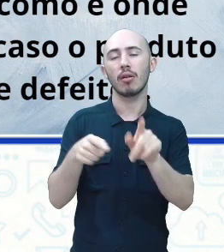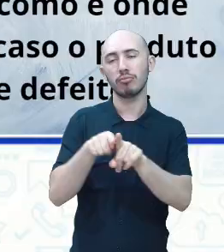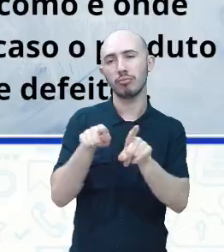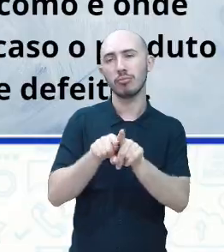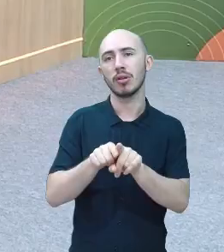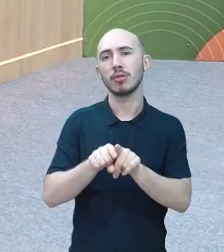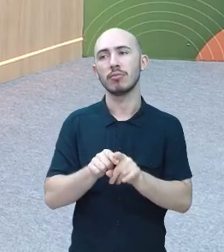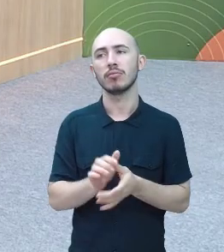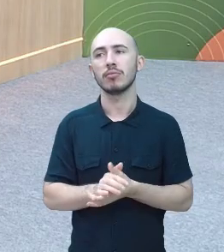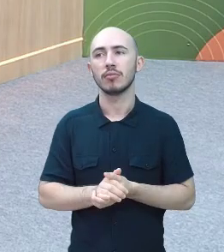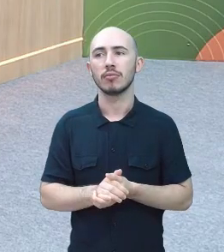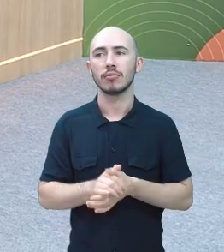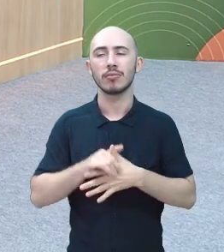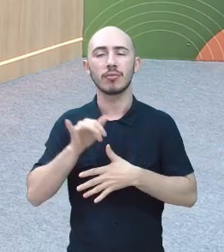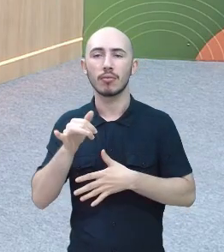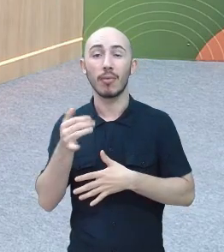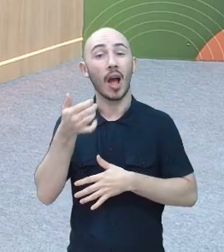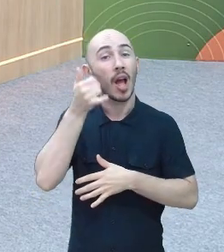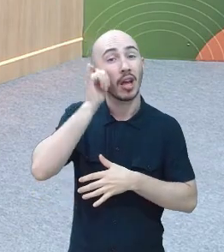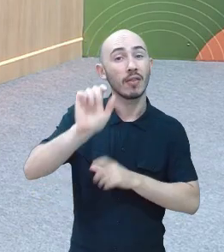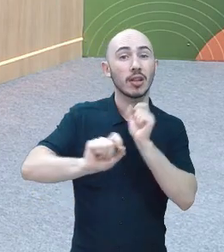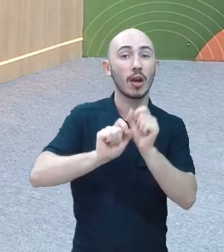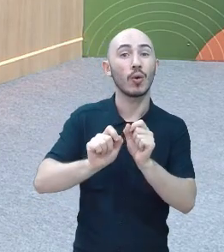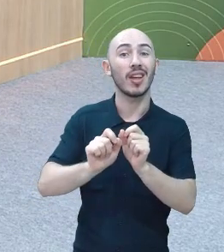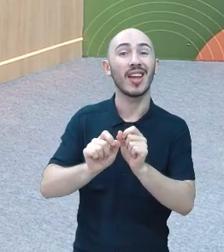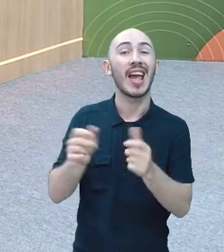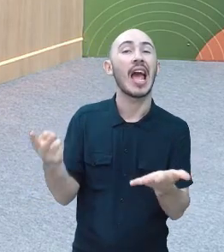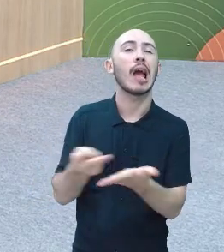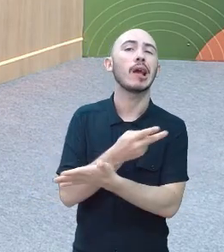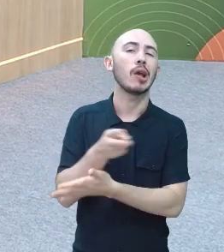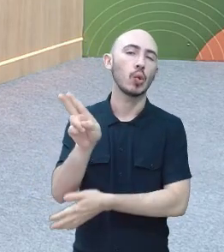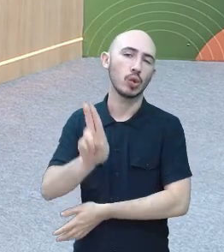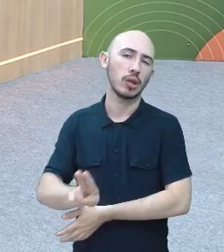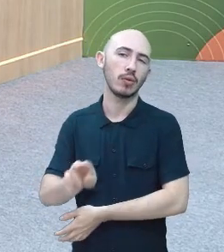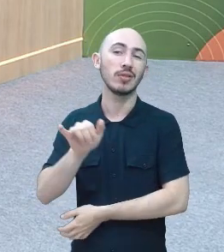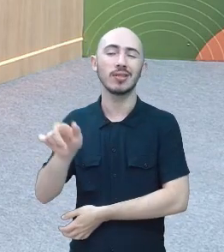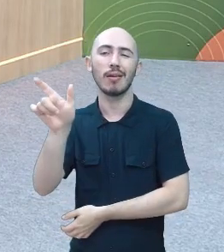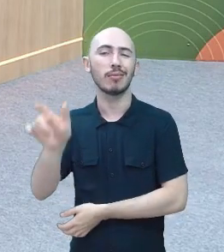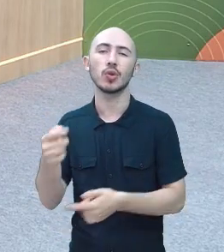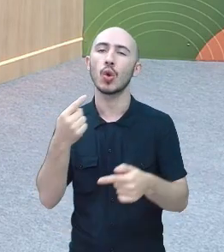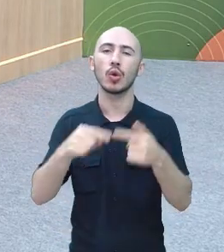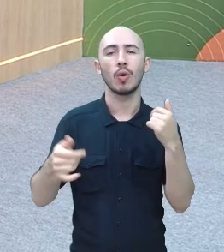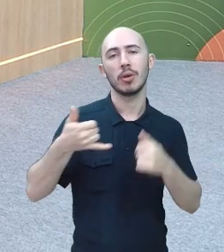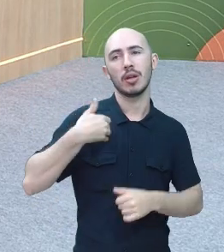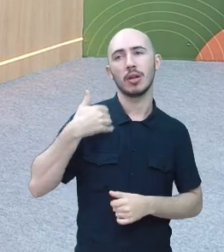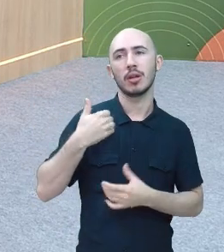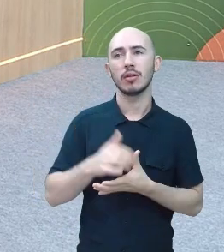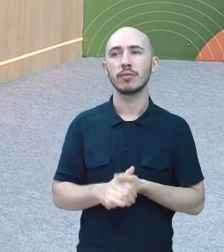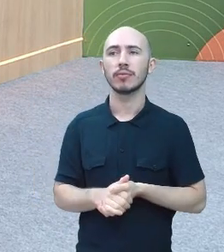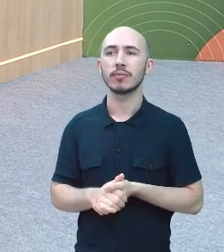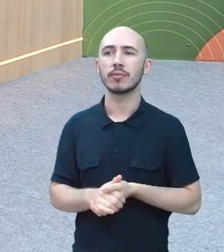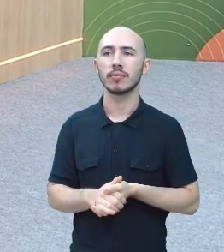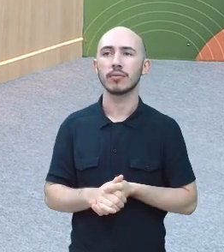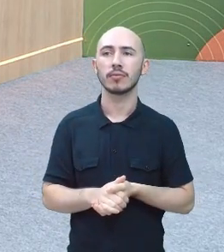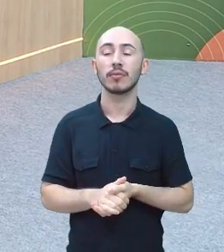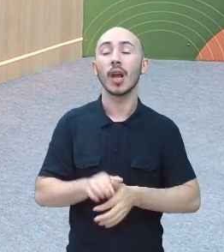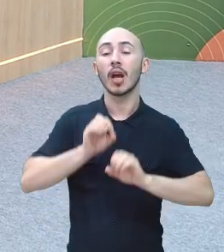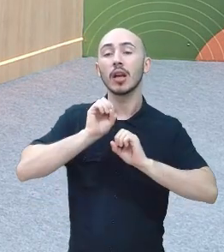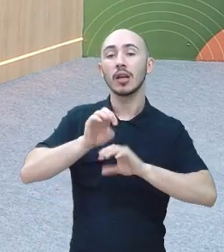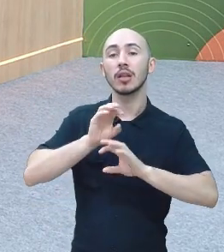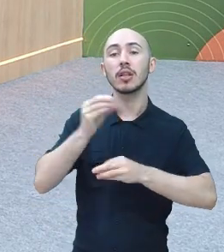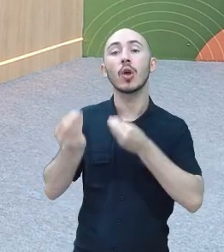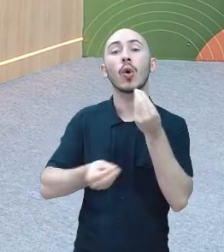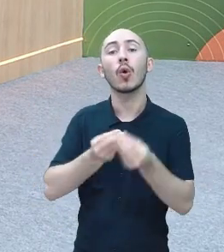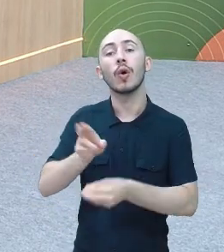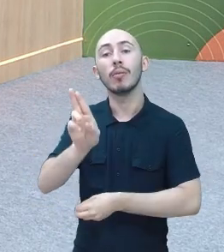aí não haverá erros aí de uso, né? Por uma pessoa que não estaria habilitada a fazê-lo. Ensine como usar o produto